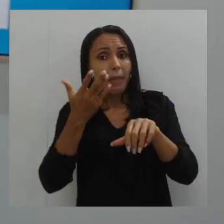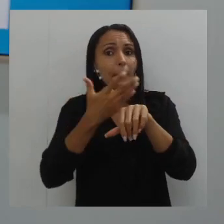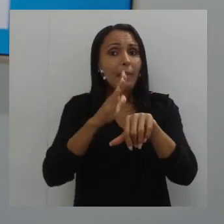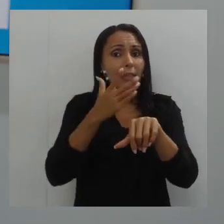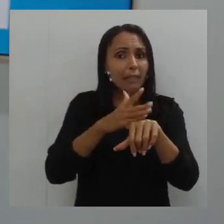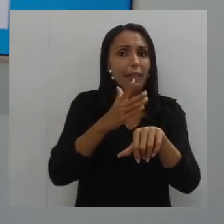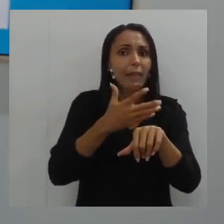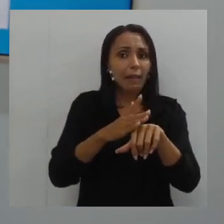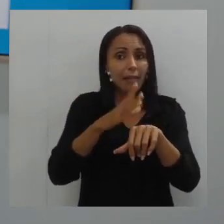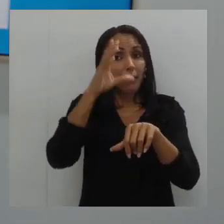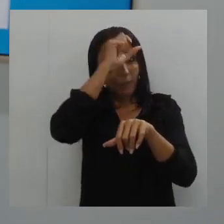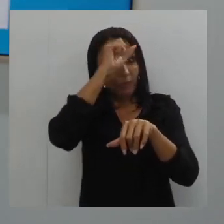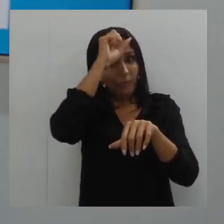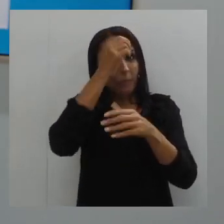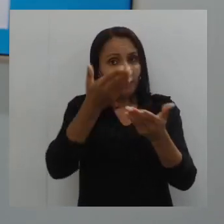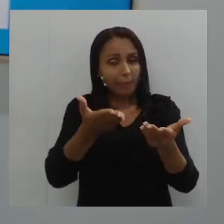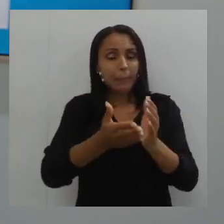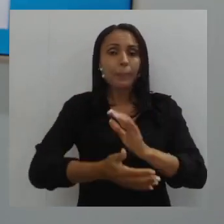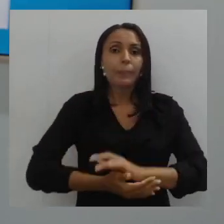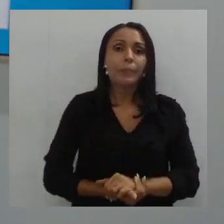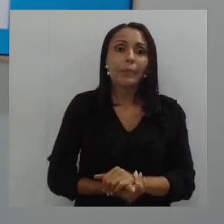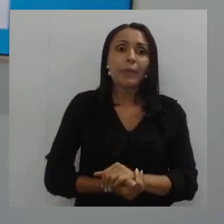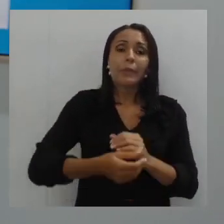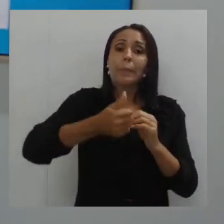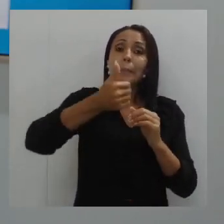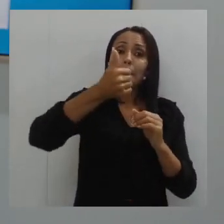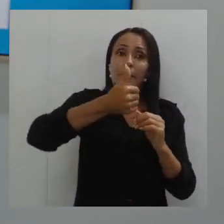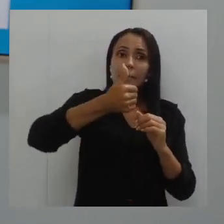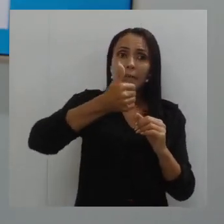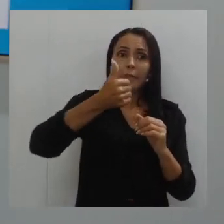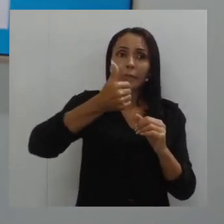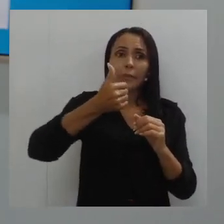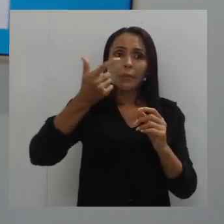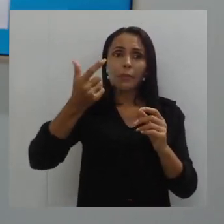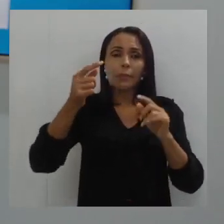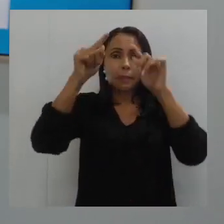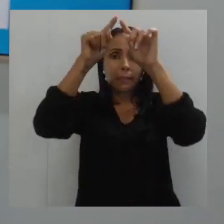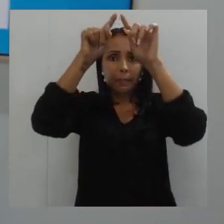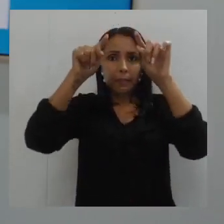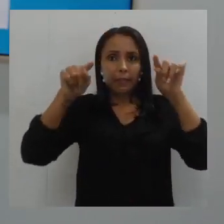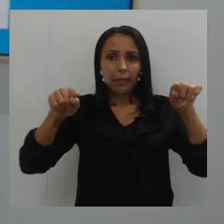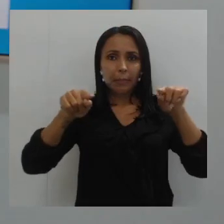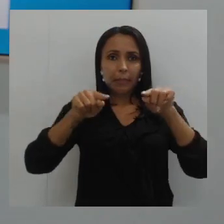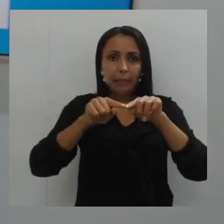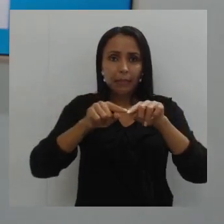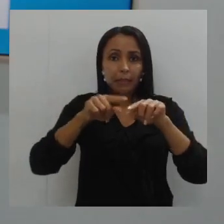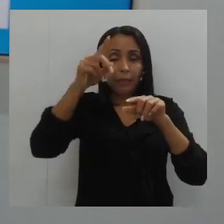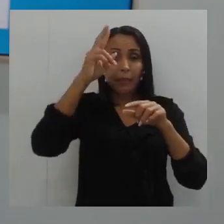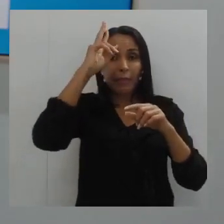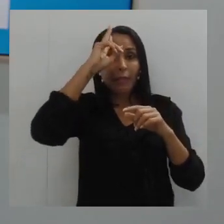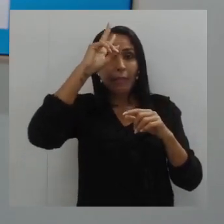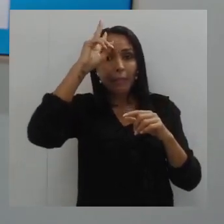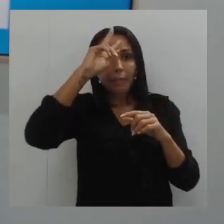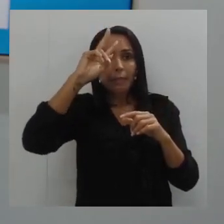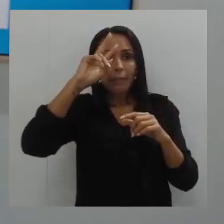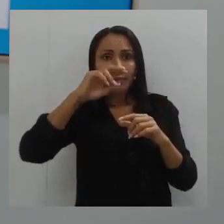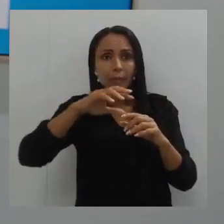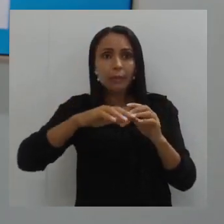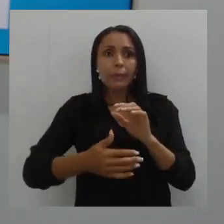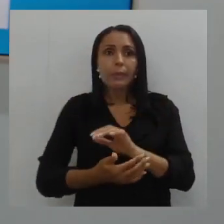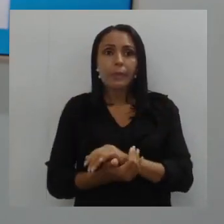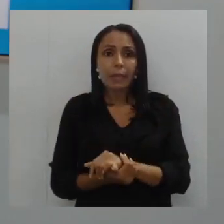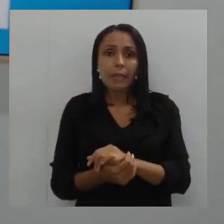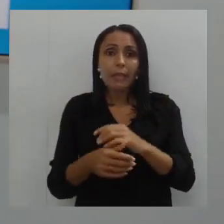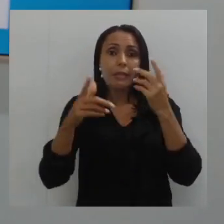sua cabeça. Então veja só, o primeiro ponto, que é esse ponto desse vértice aqui do triângulo, lembra-se, eu inscrevo